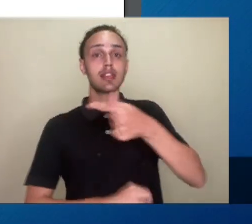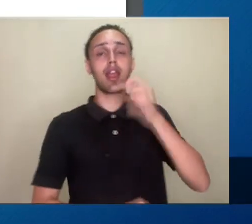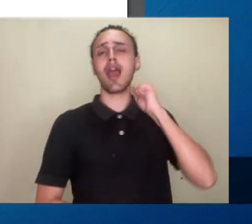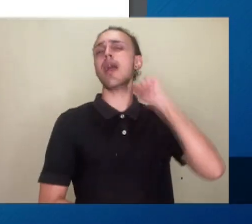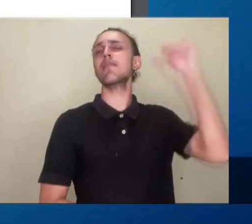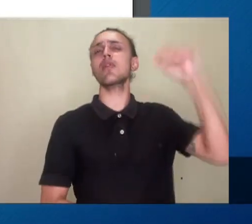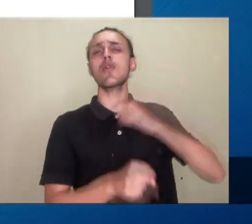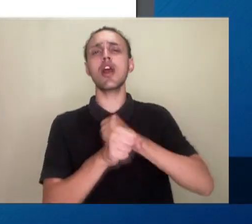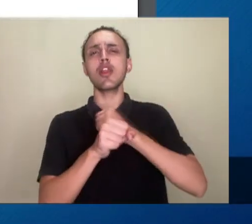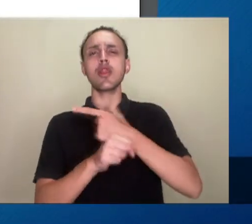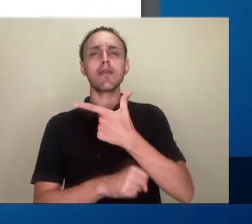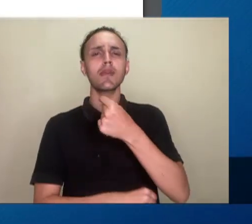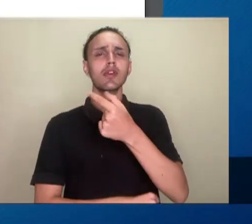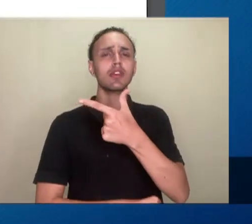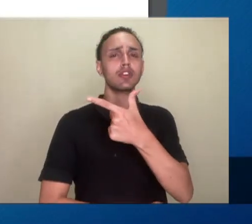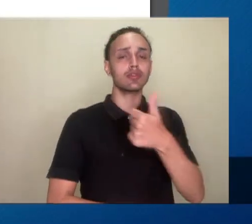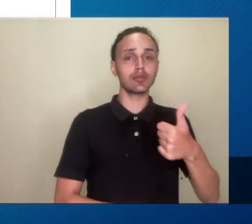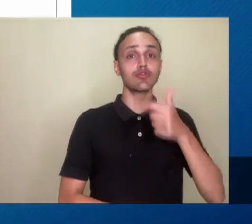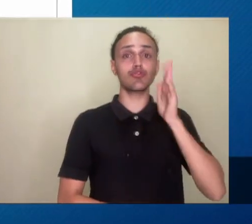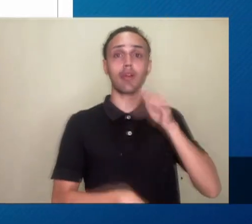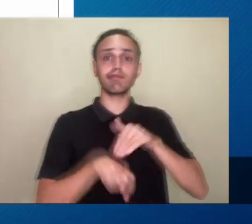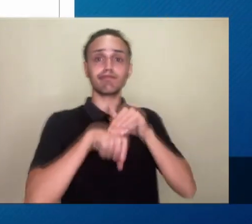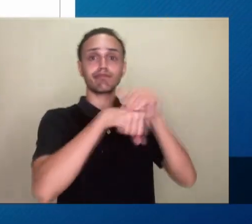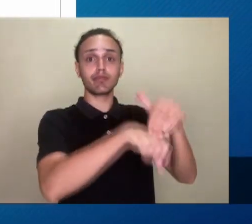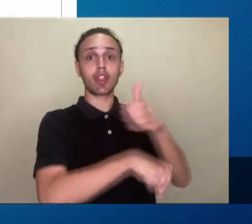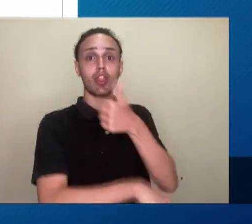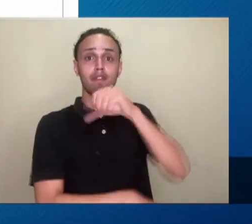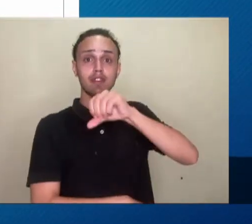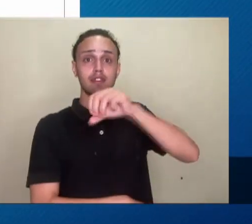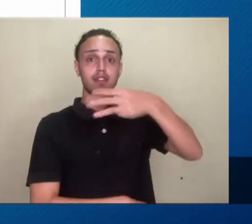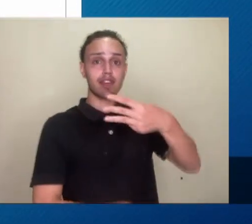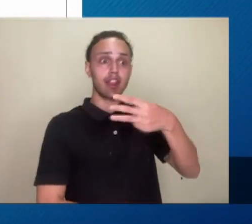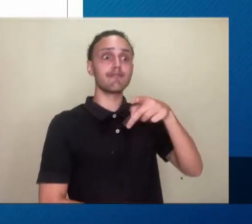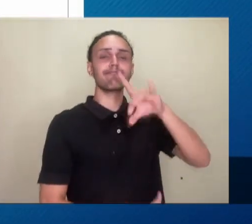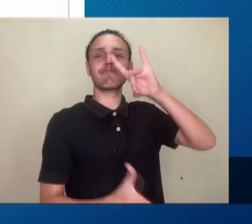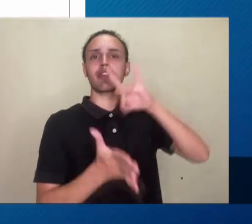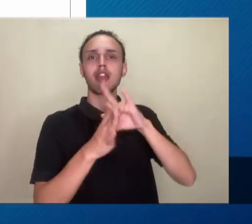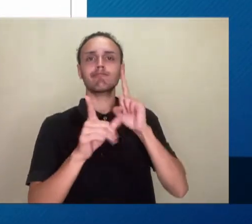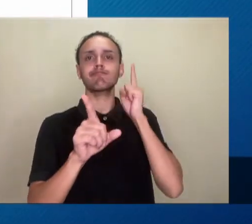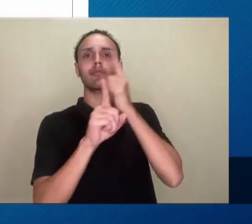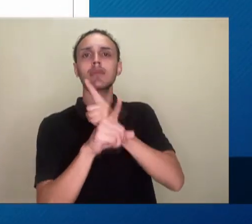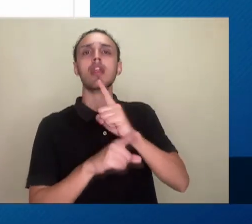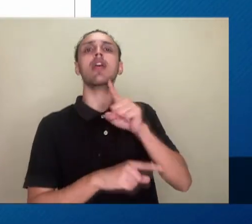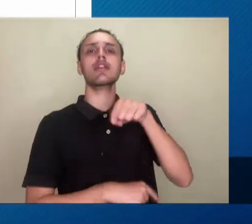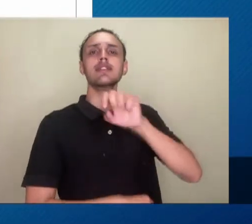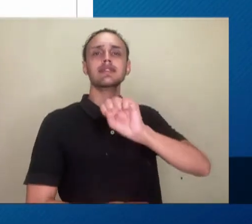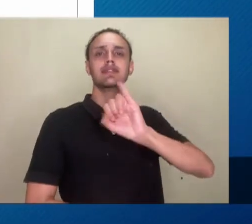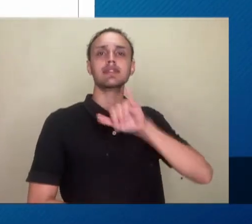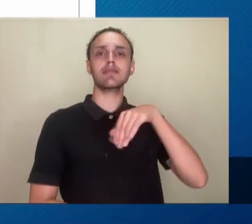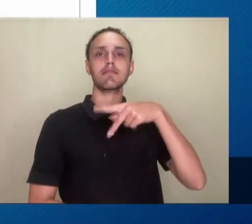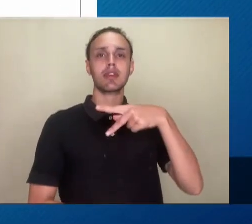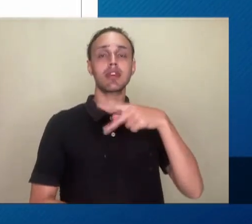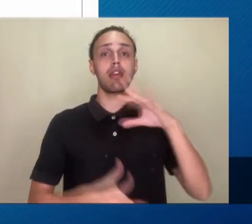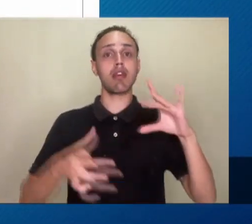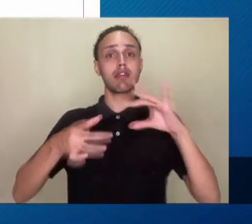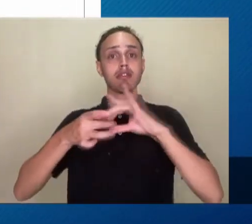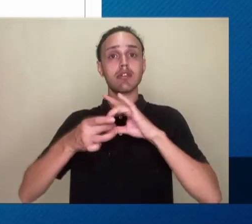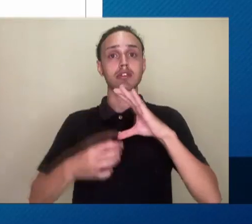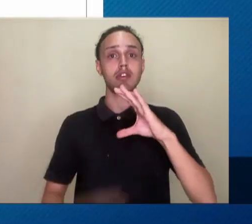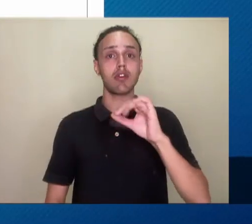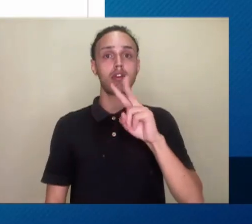17 de abril de 2021, já foram notificados 903 casos confirmados da SIMP